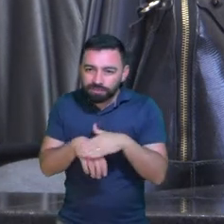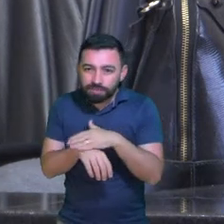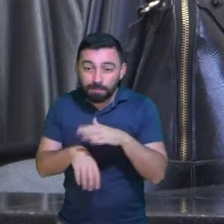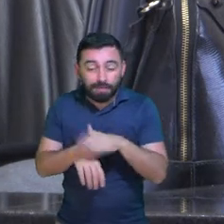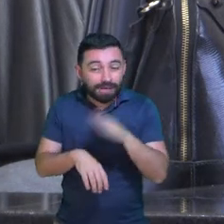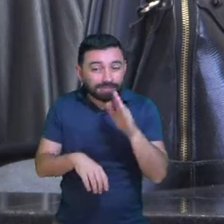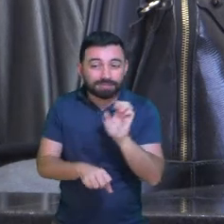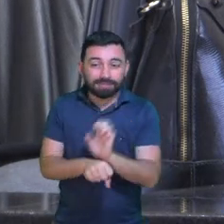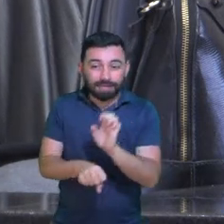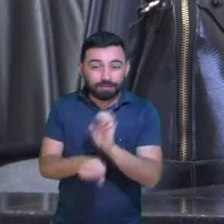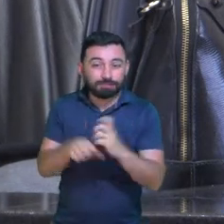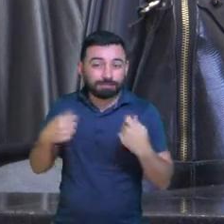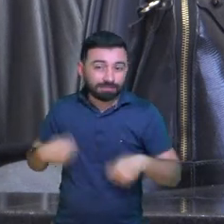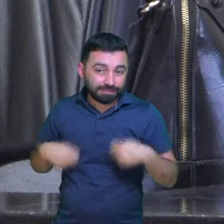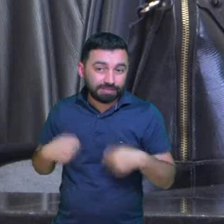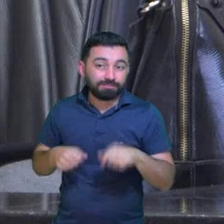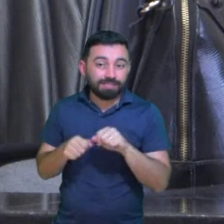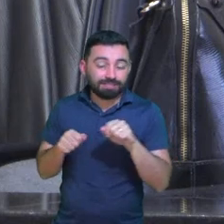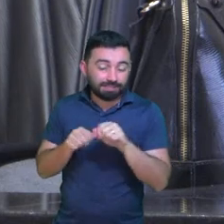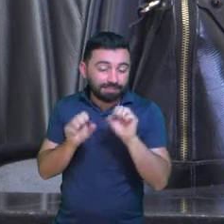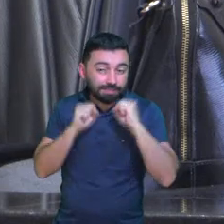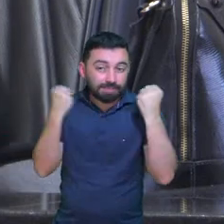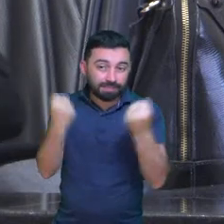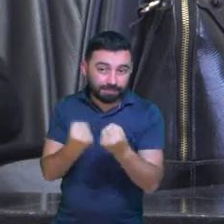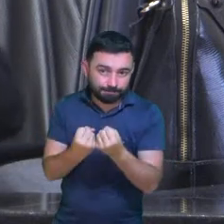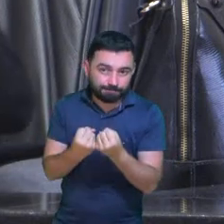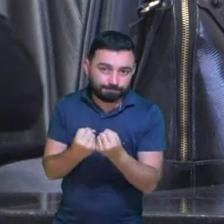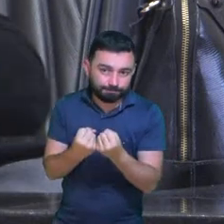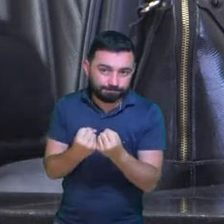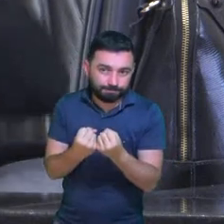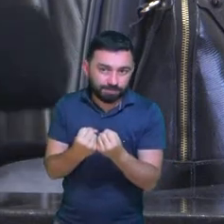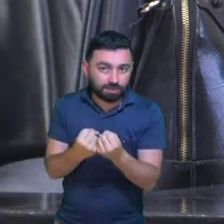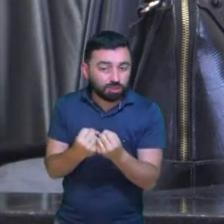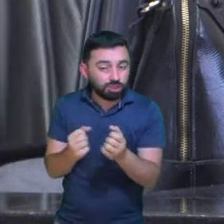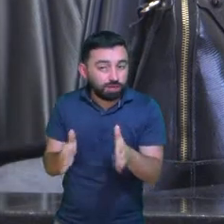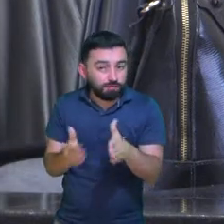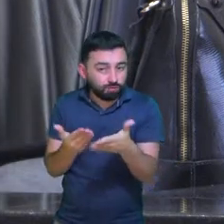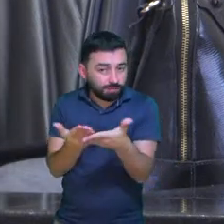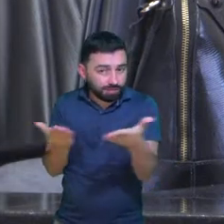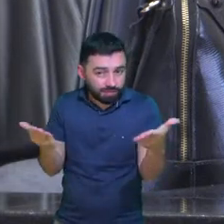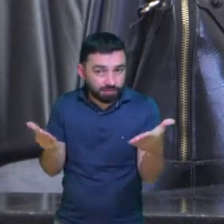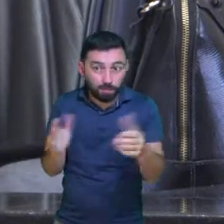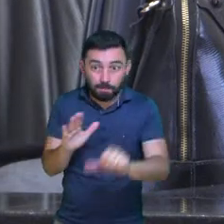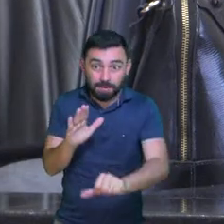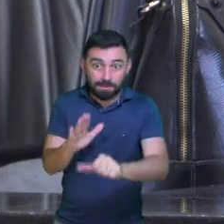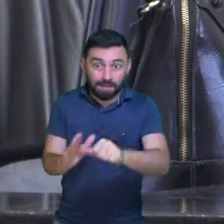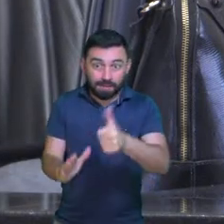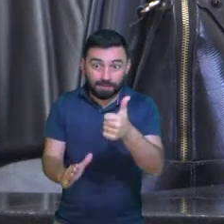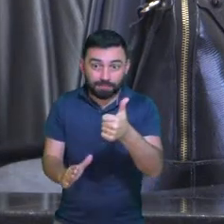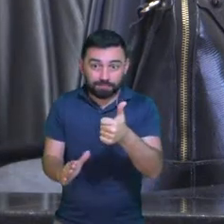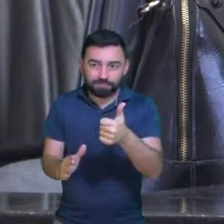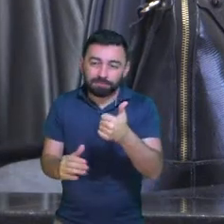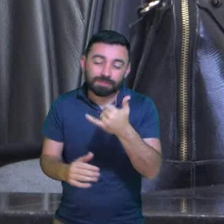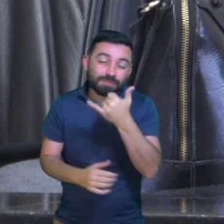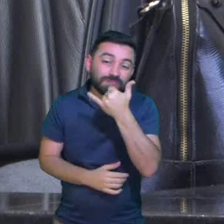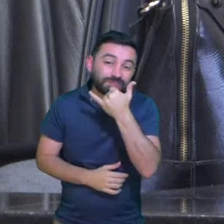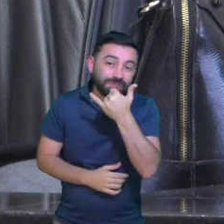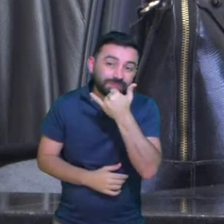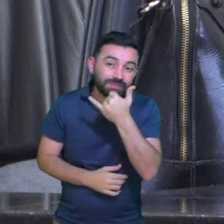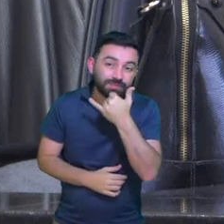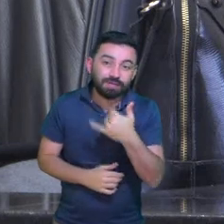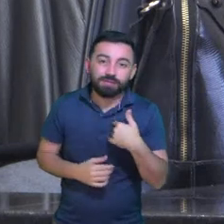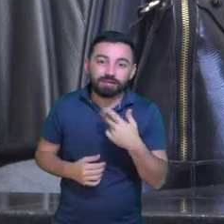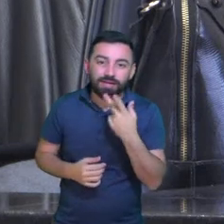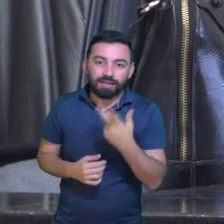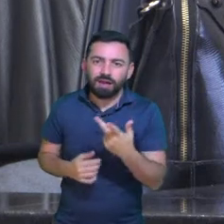precisavam fazer esse tipo de seminário né então já que vocês estão sendo Pioneiros né me desculpem a dizer para vocês